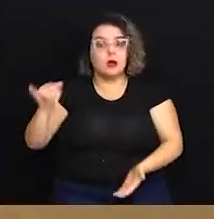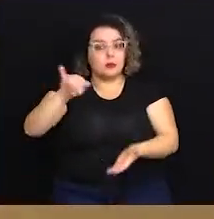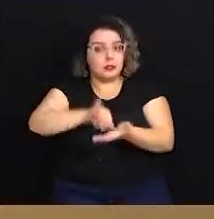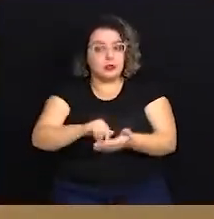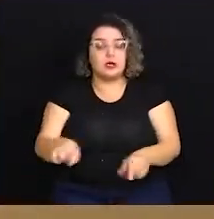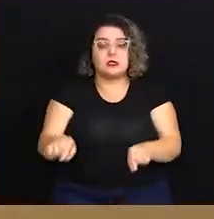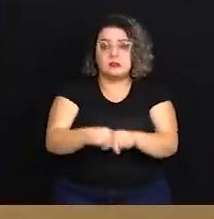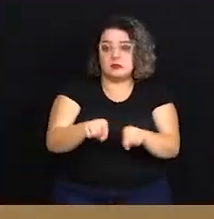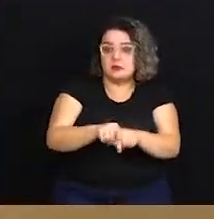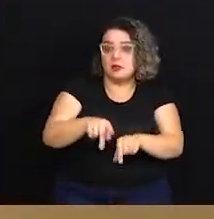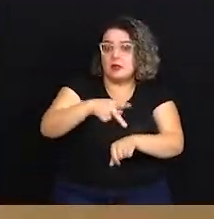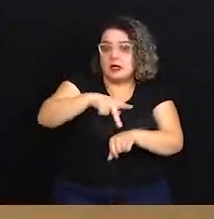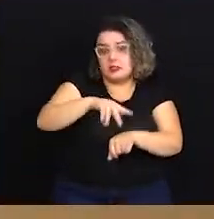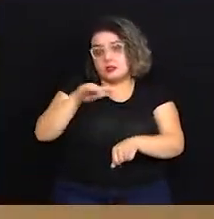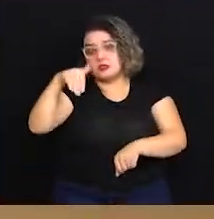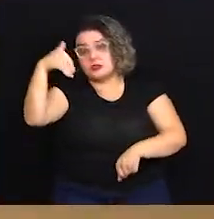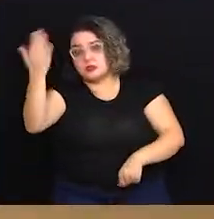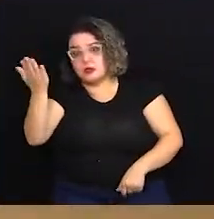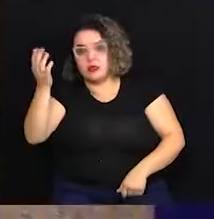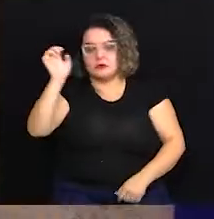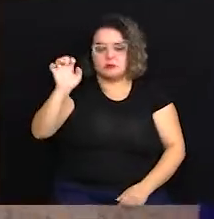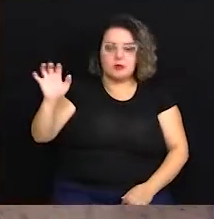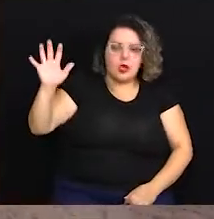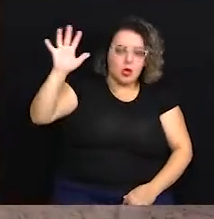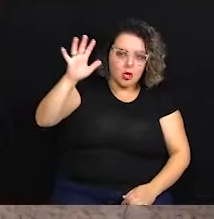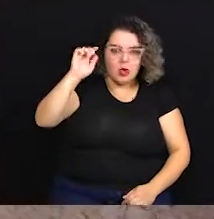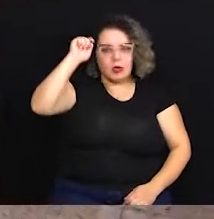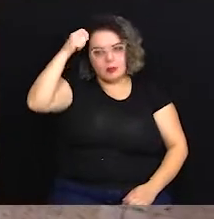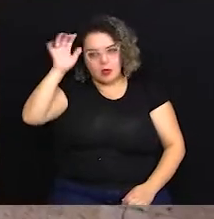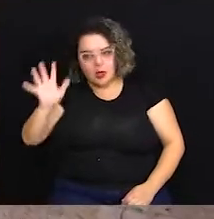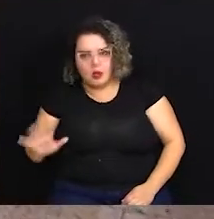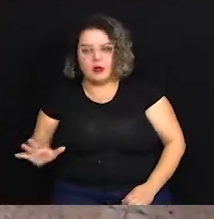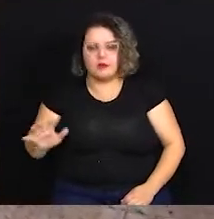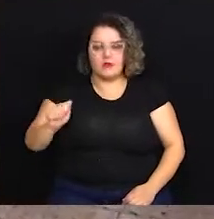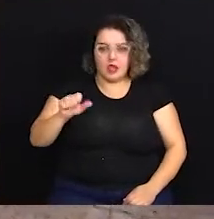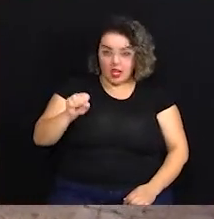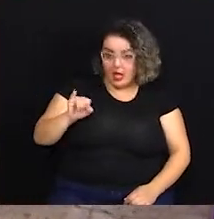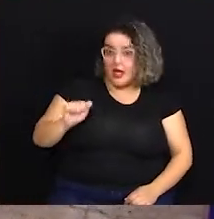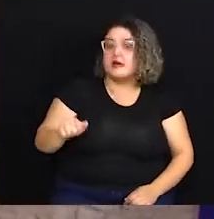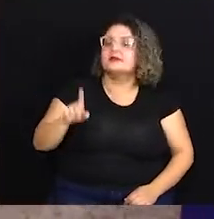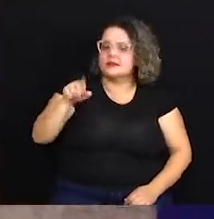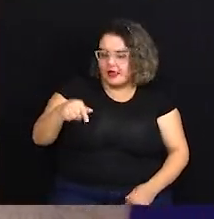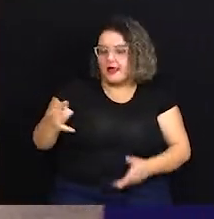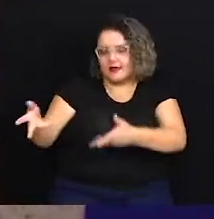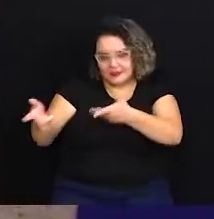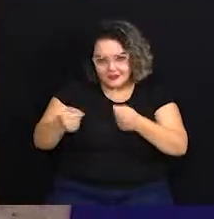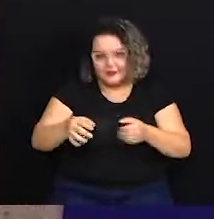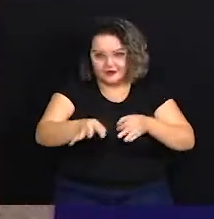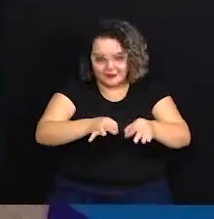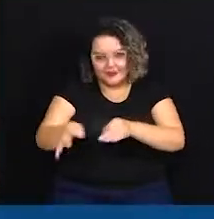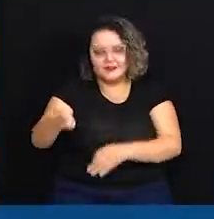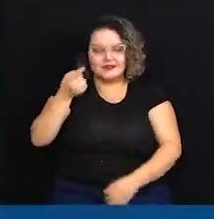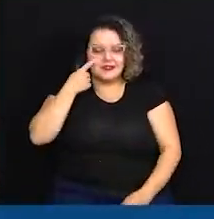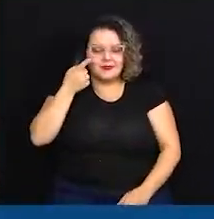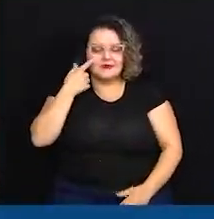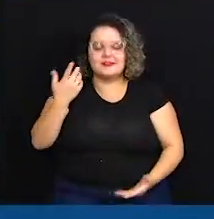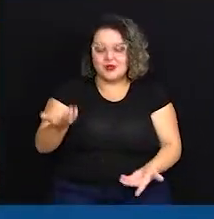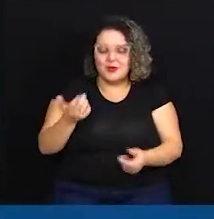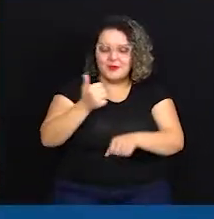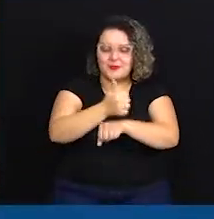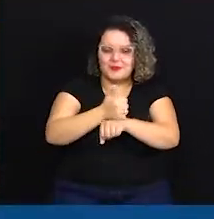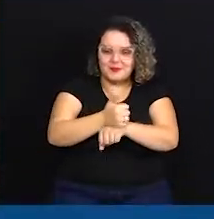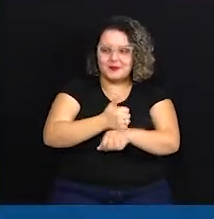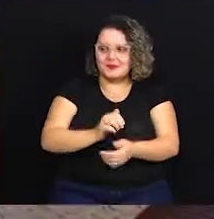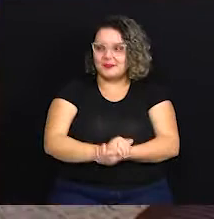do Norte, Europa, África e Ásia. E é justamente ela a nossa convidada aqui no quadro Se Liga na